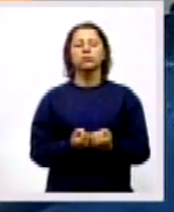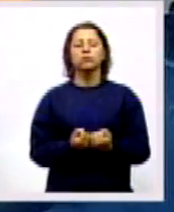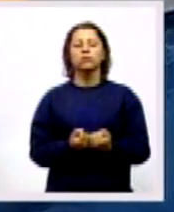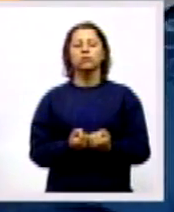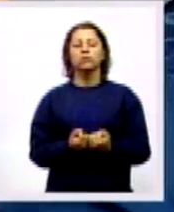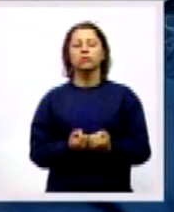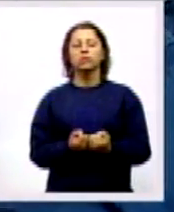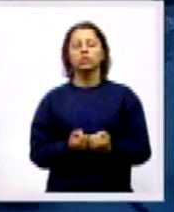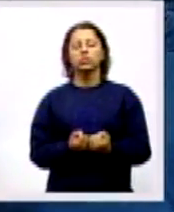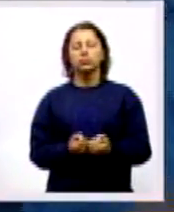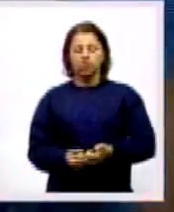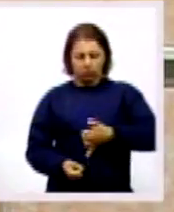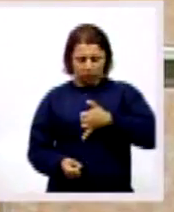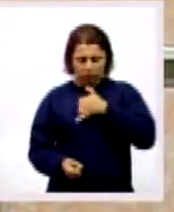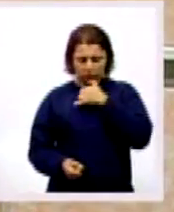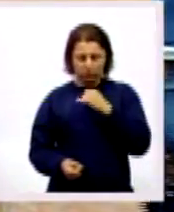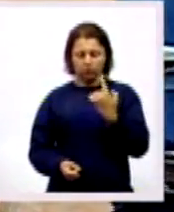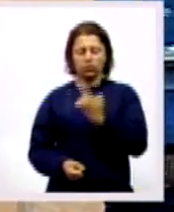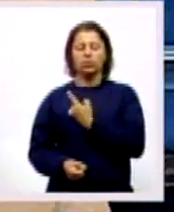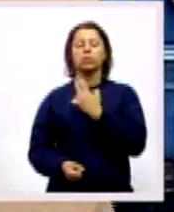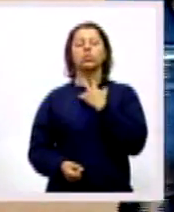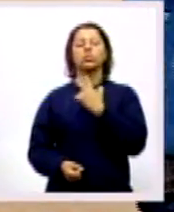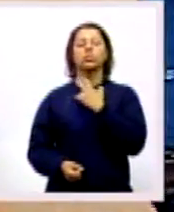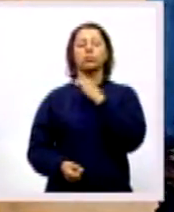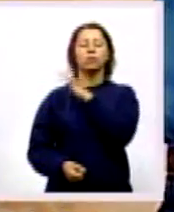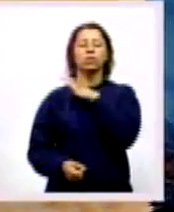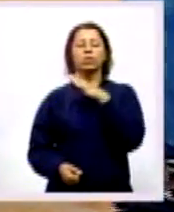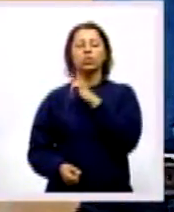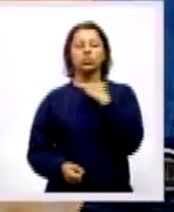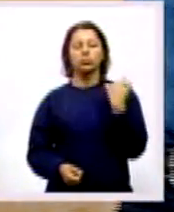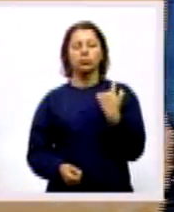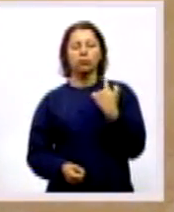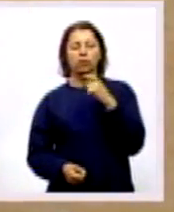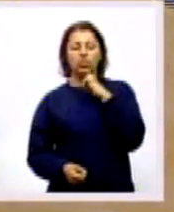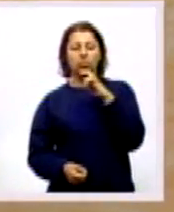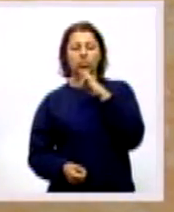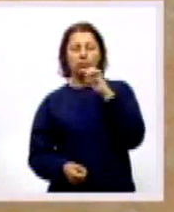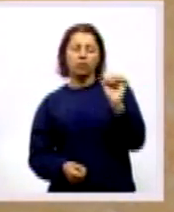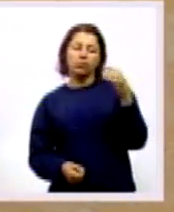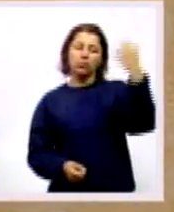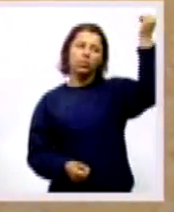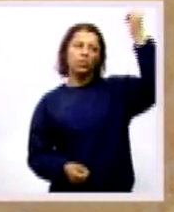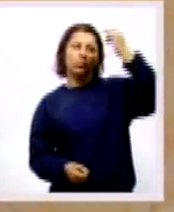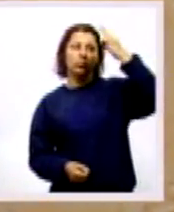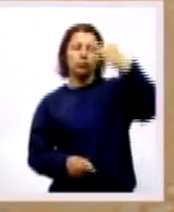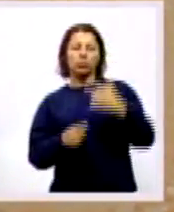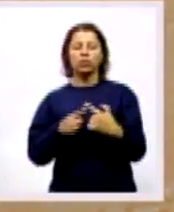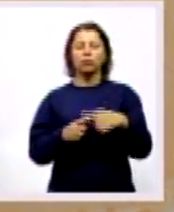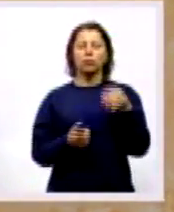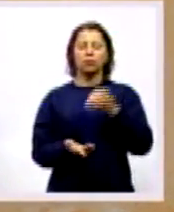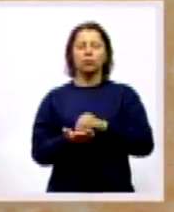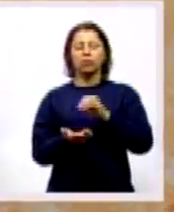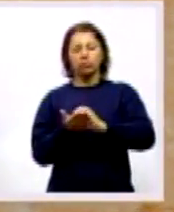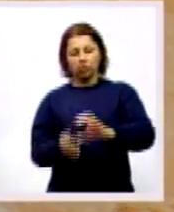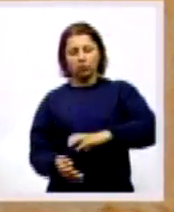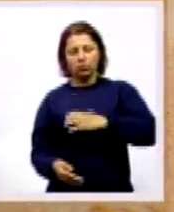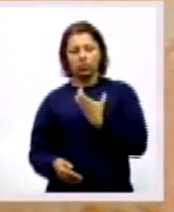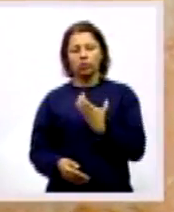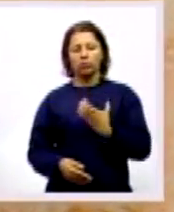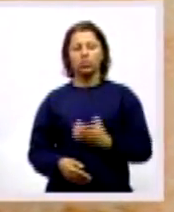É lamentável que a gente possa morrer no frio, ao sol, porque nos faltou coragem de